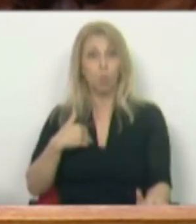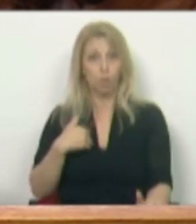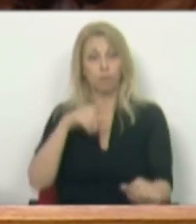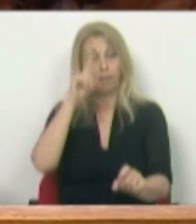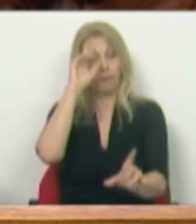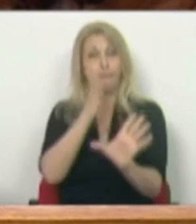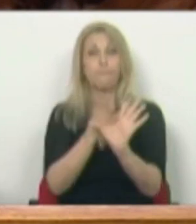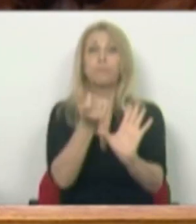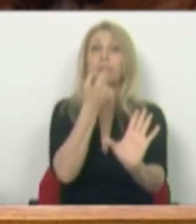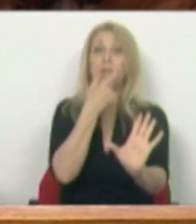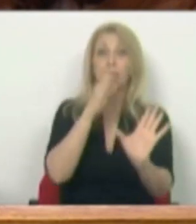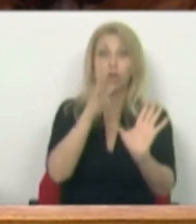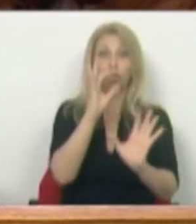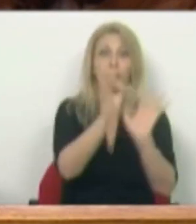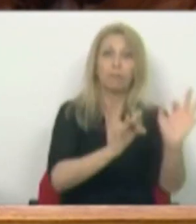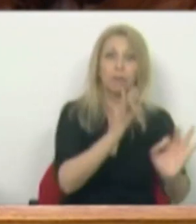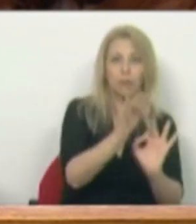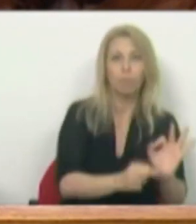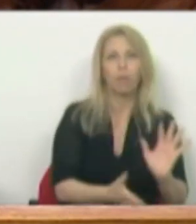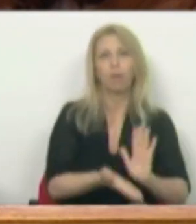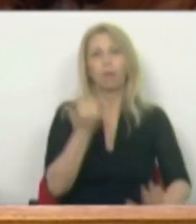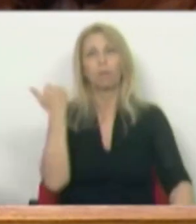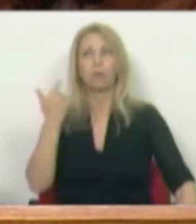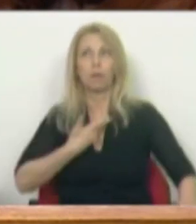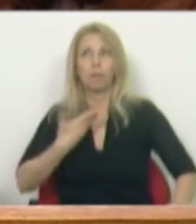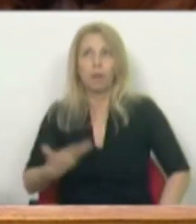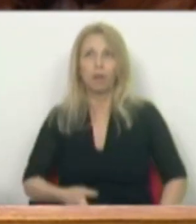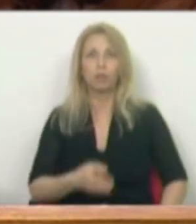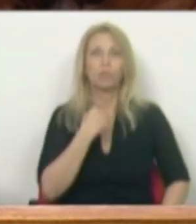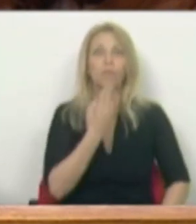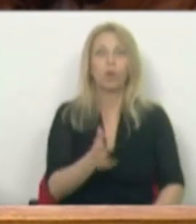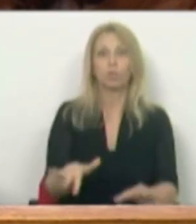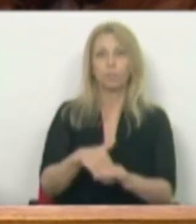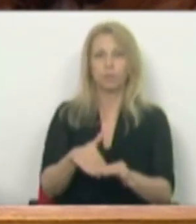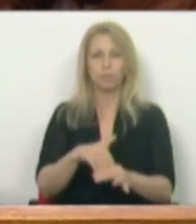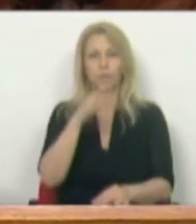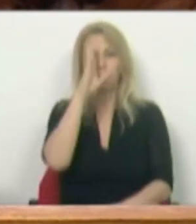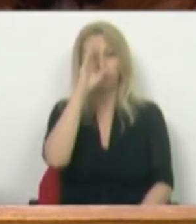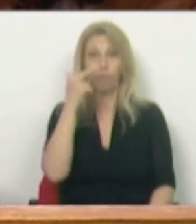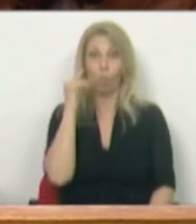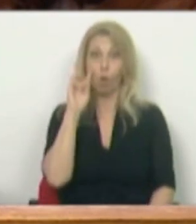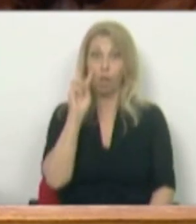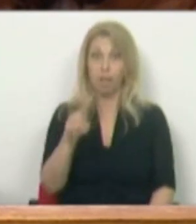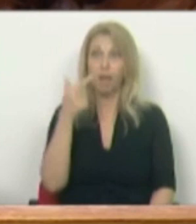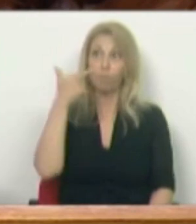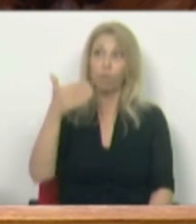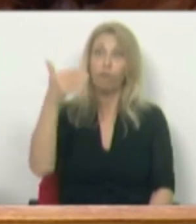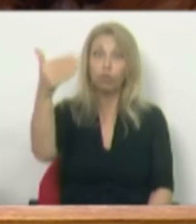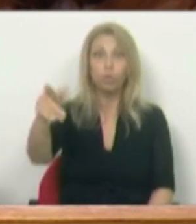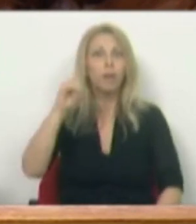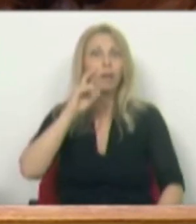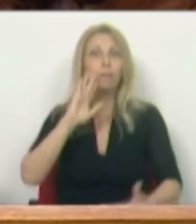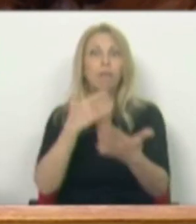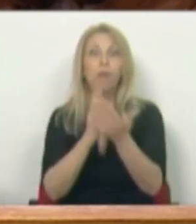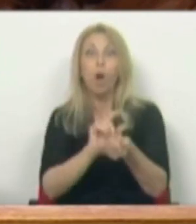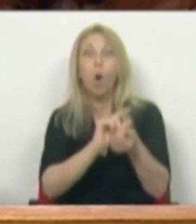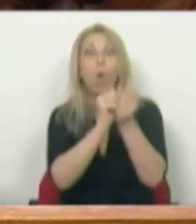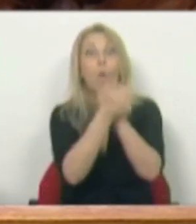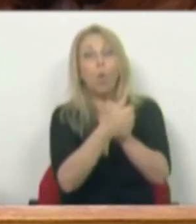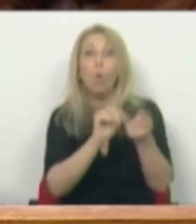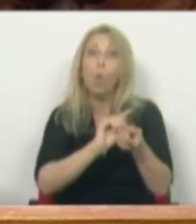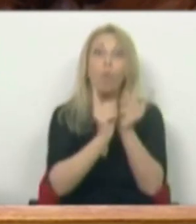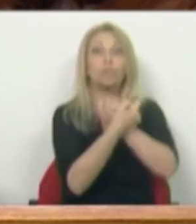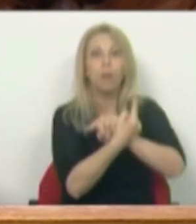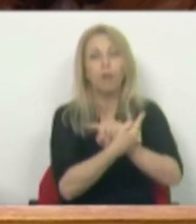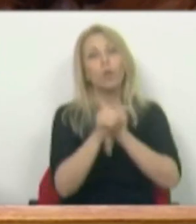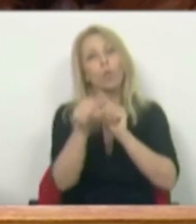mental, despossuindo os direitos de voz, de participação, sabemos que o olhar para o futuro é exatamente garantir o oposto do que já se fez. Garantir